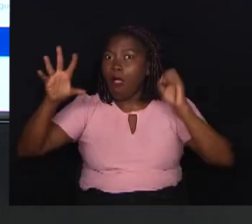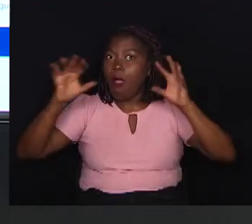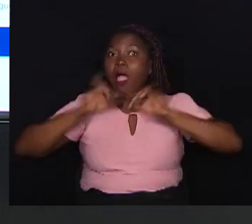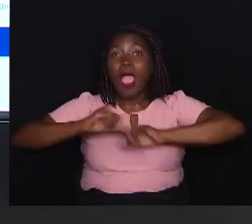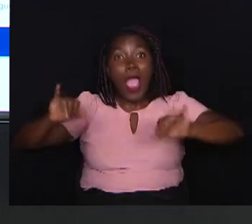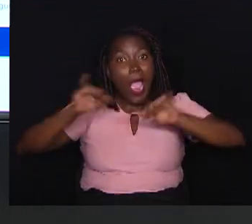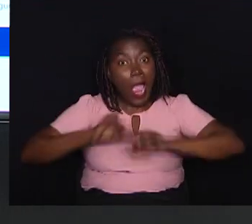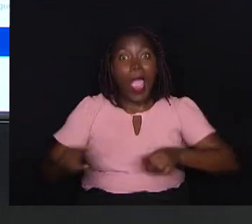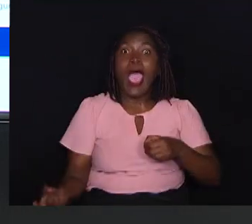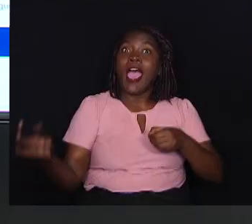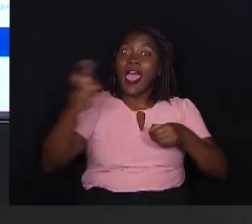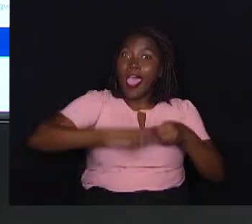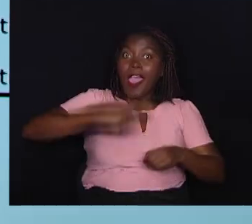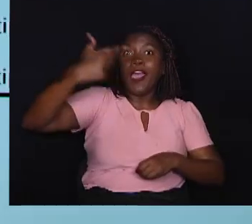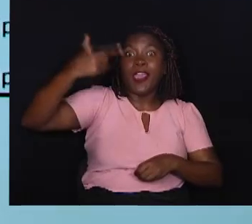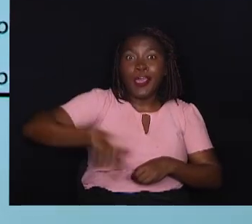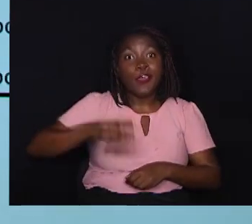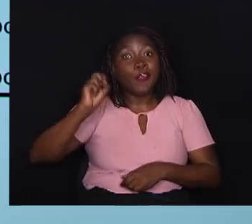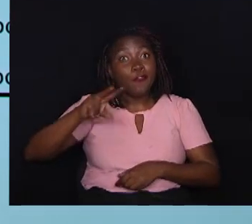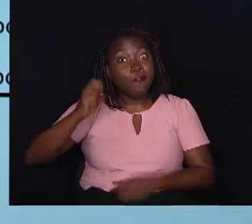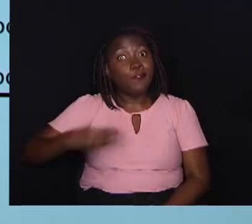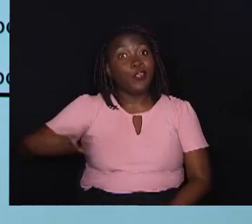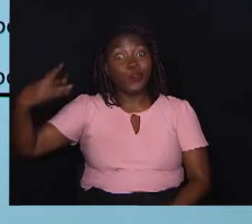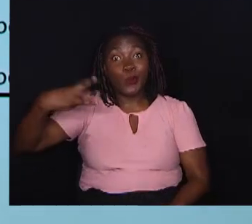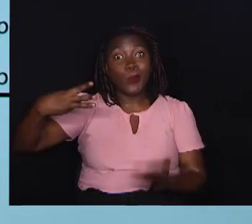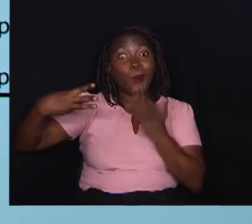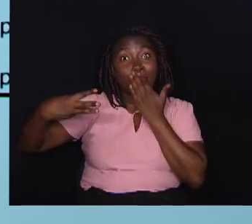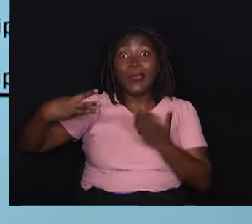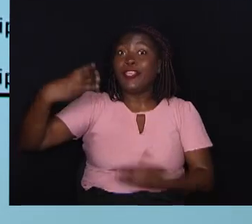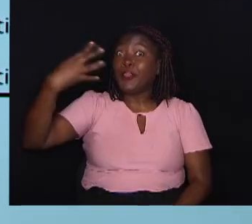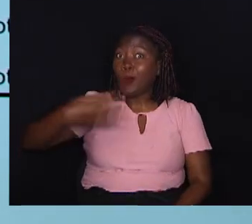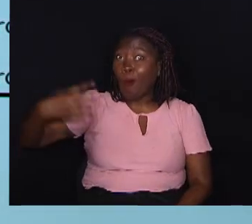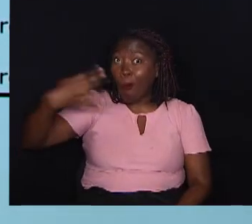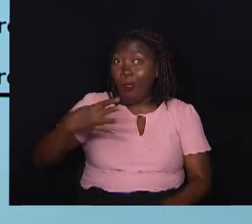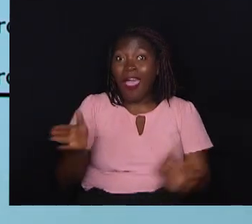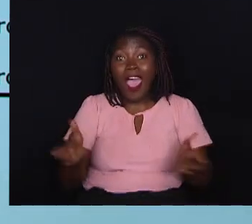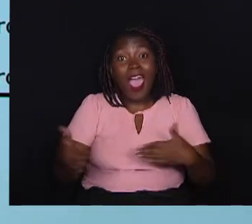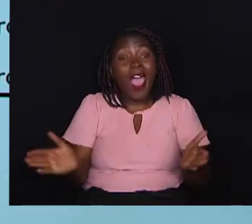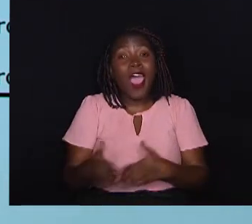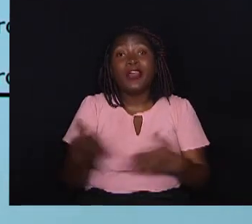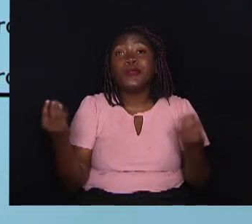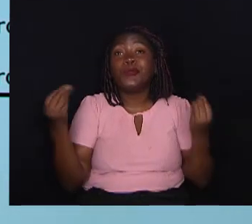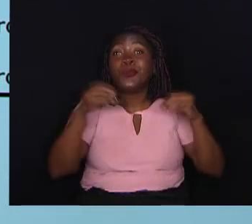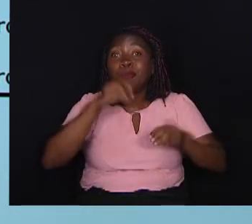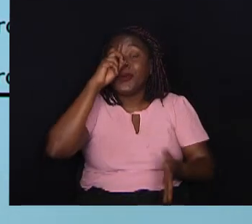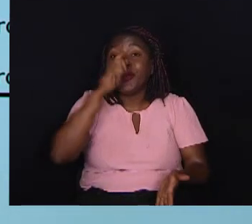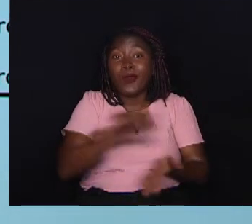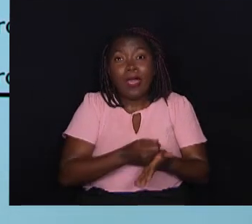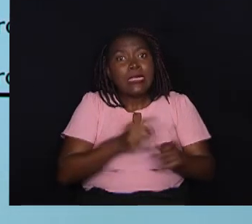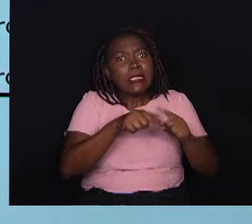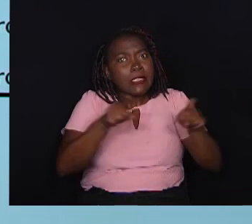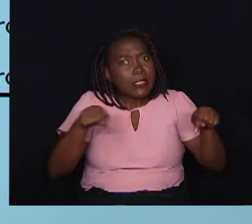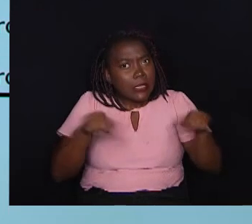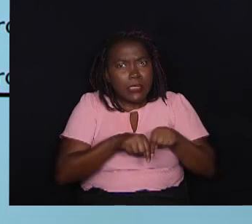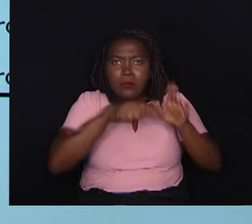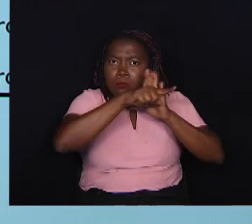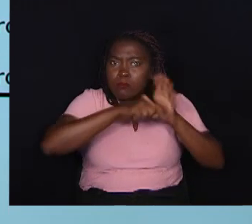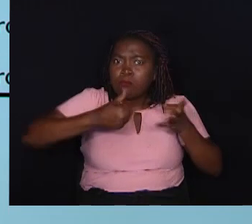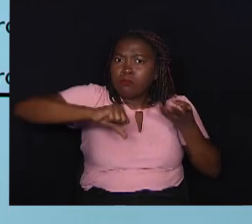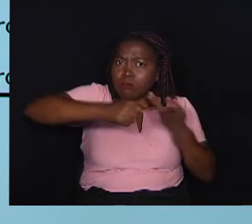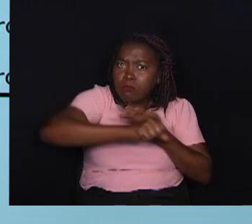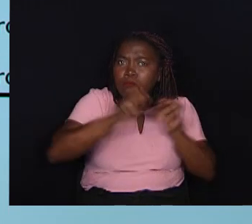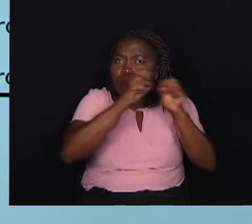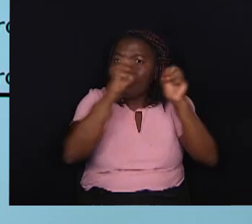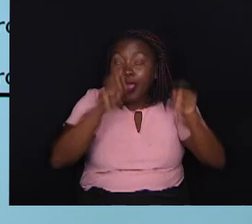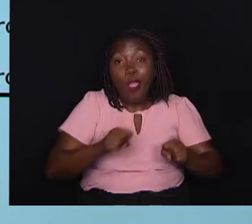alerta para possível reintrodução dos vírus tipos 3 e 4. O pacote estabelece uma sala de situação para análise